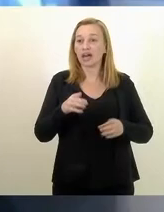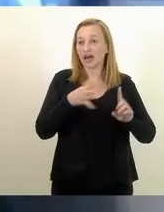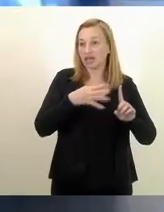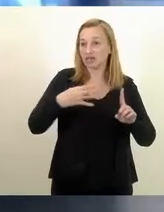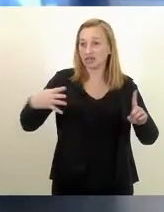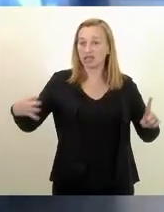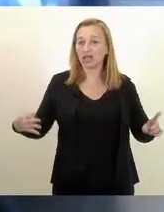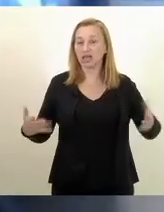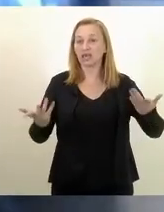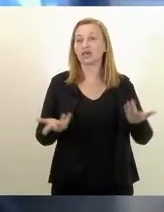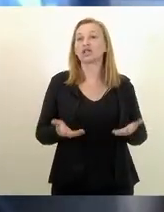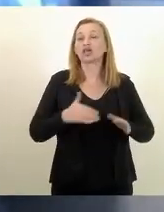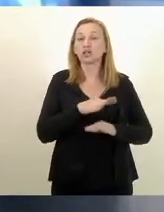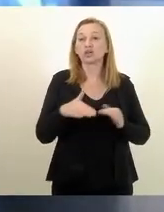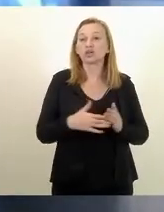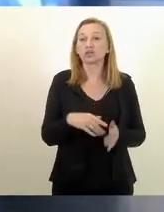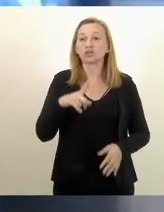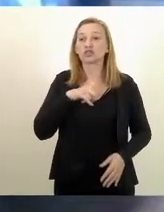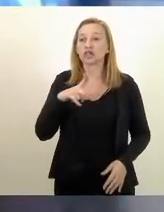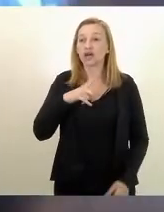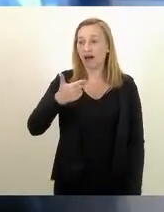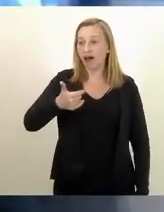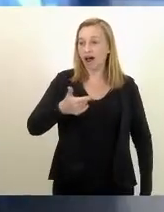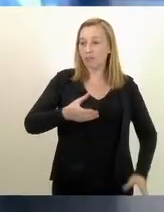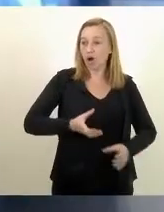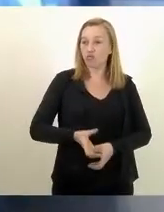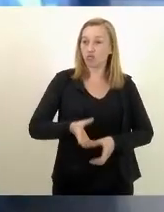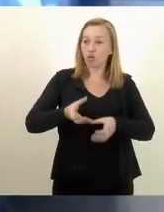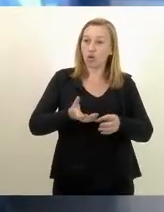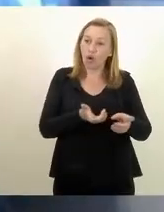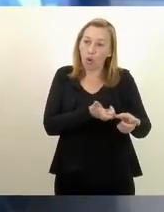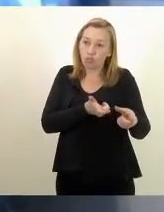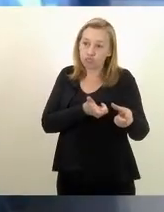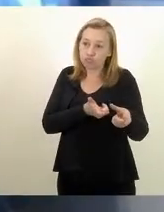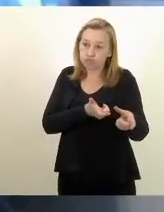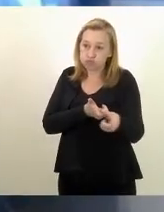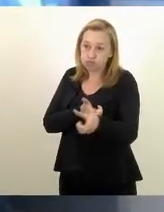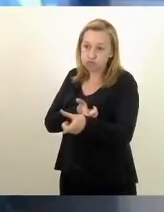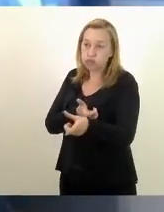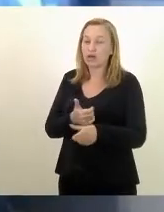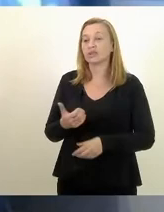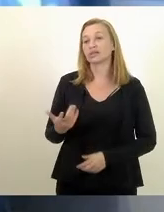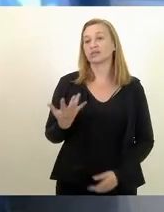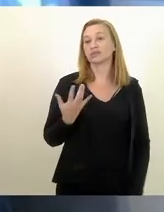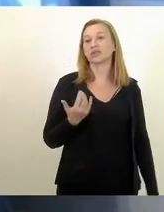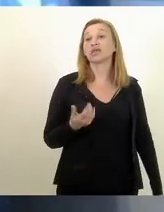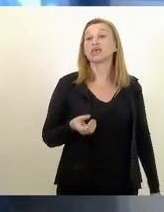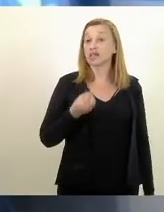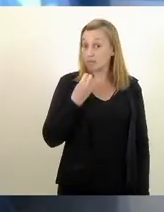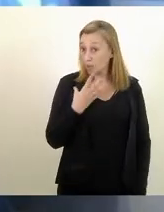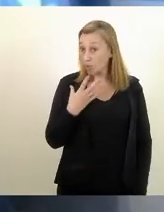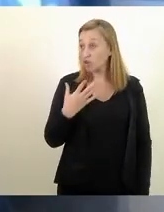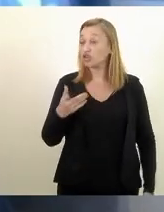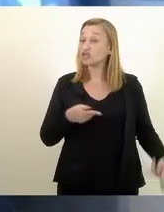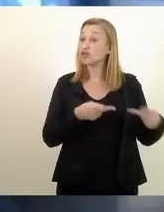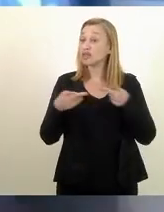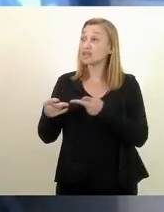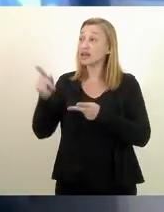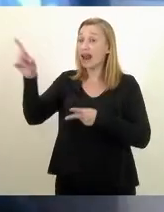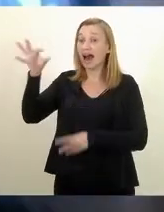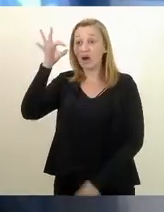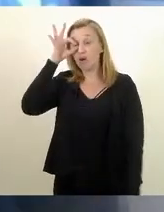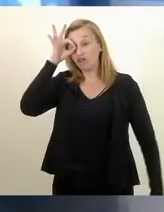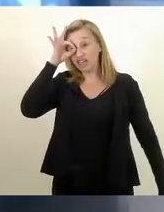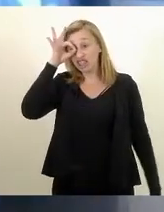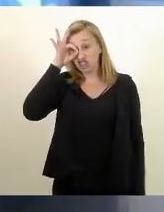mundo tenha armas e fuzis na mão seria uma boa irem fazer um tour no Afeganistão